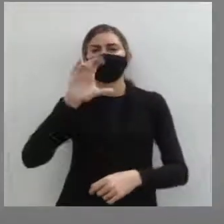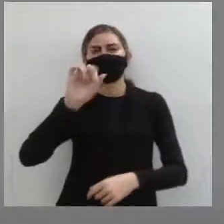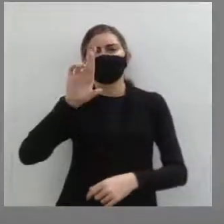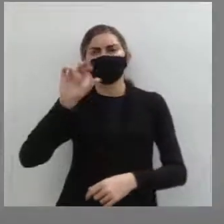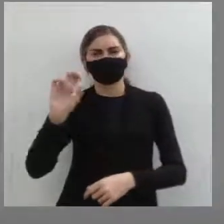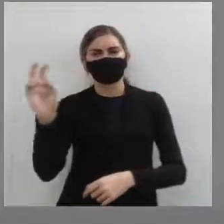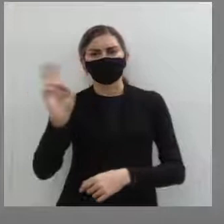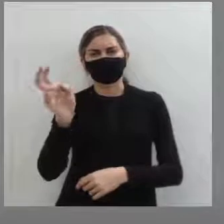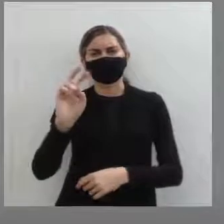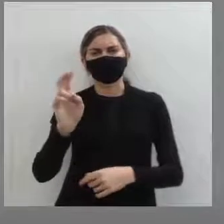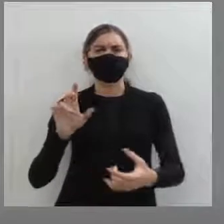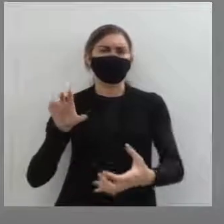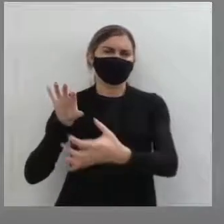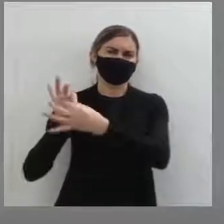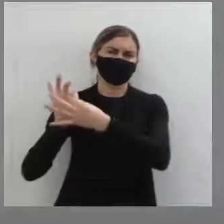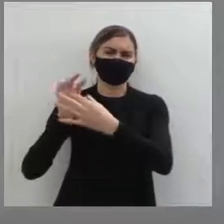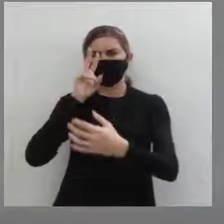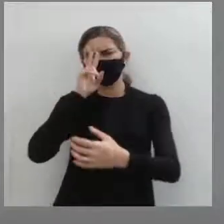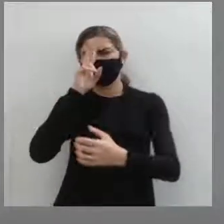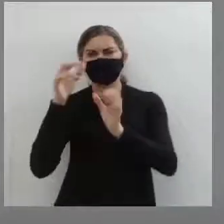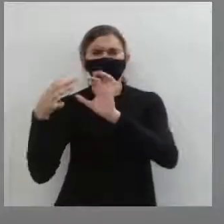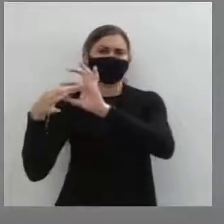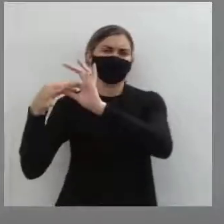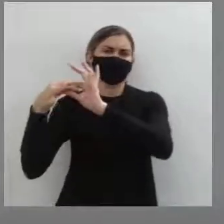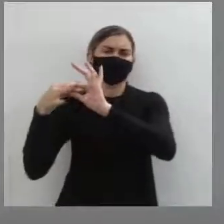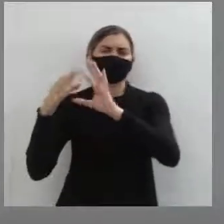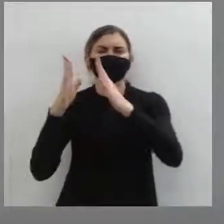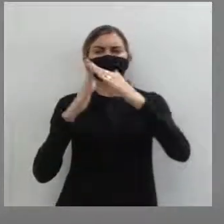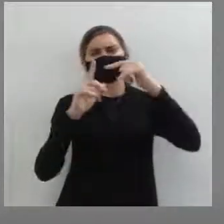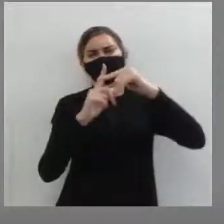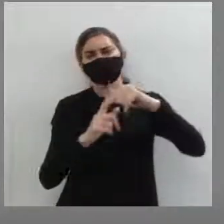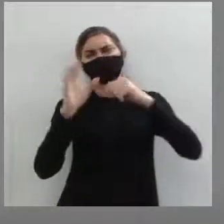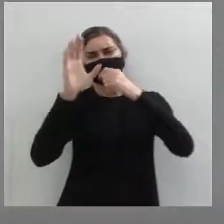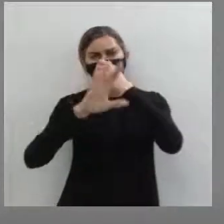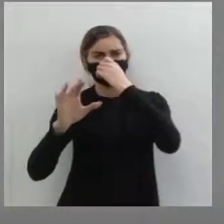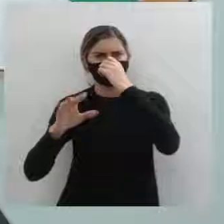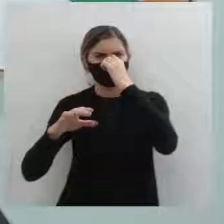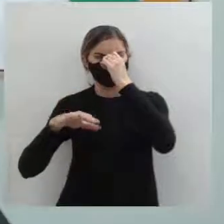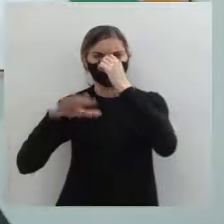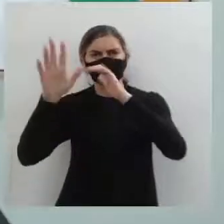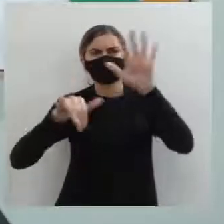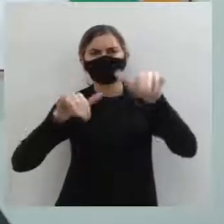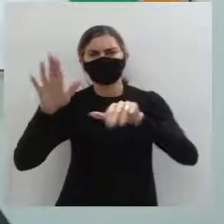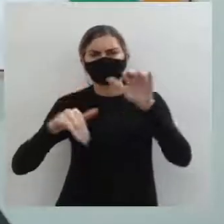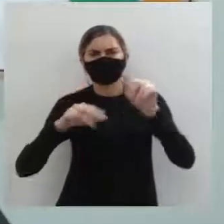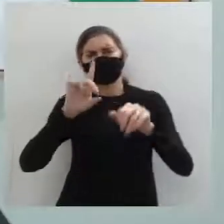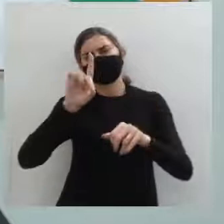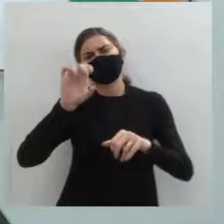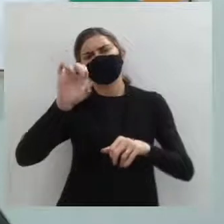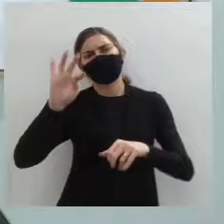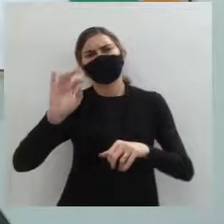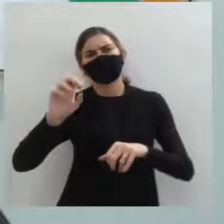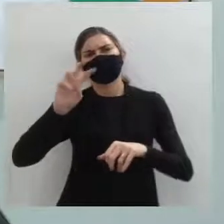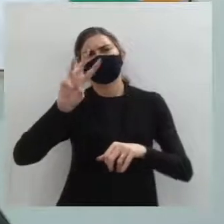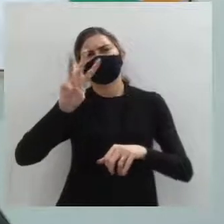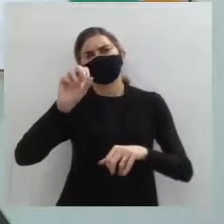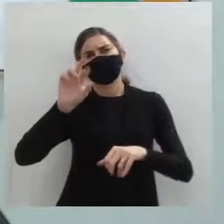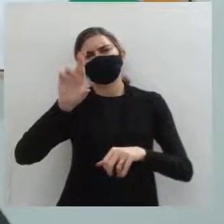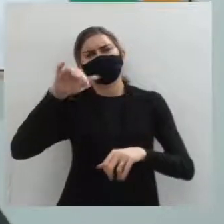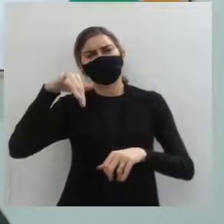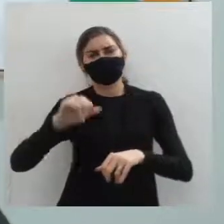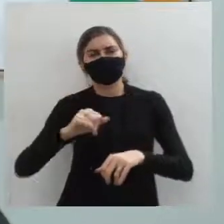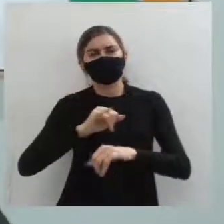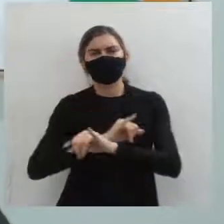fortes ligações com a Igreja Católica. Carlos V convocou a chamada Dieta de Worms